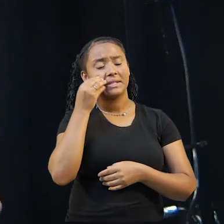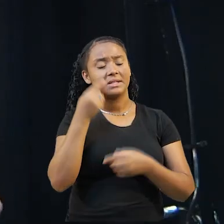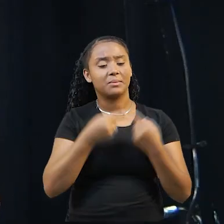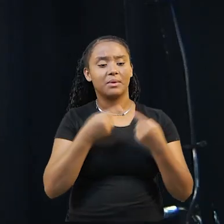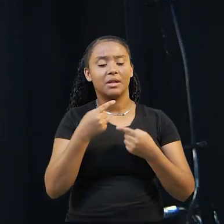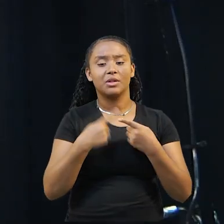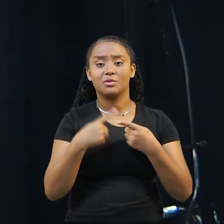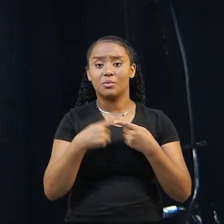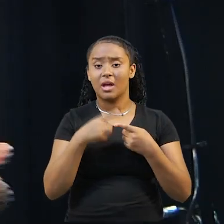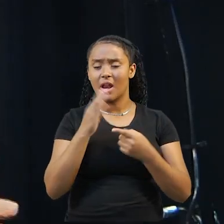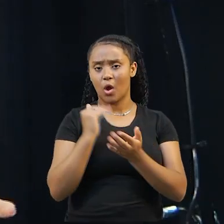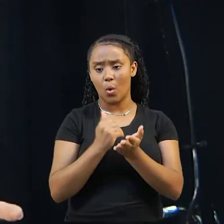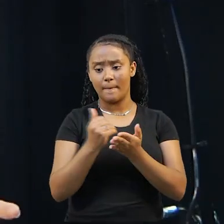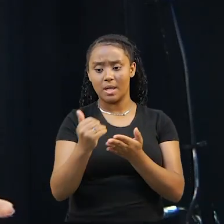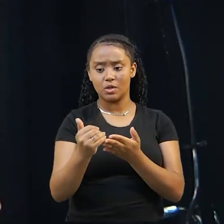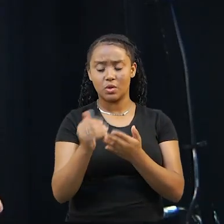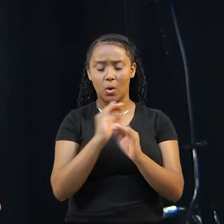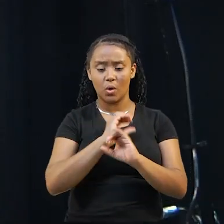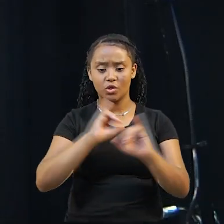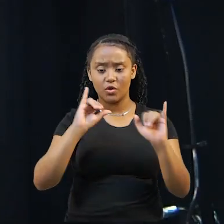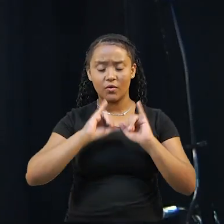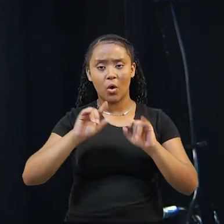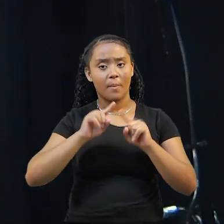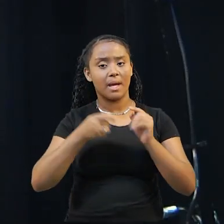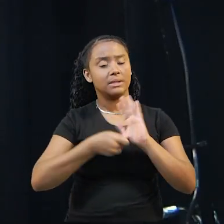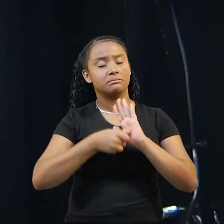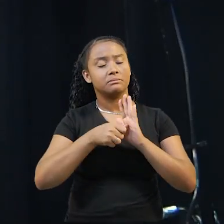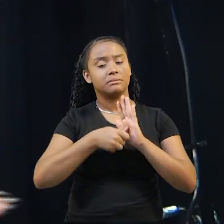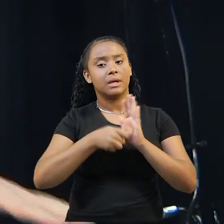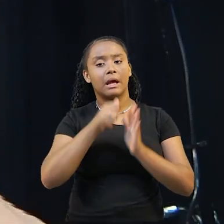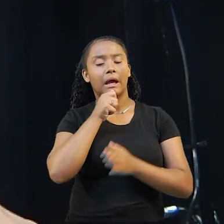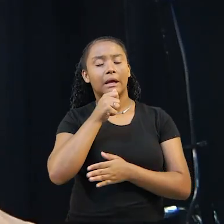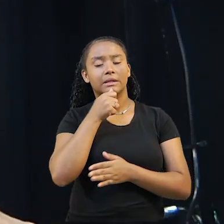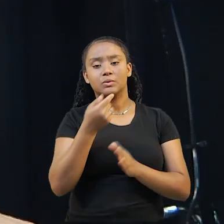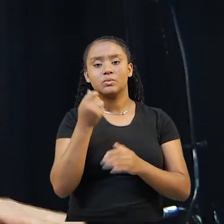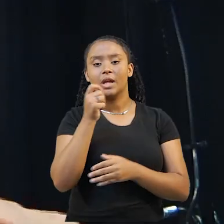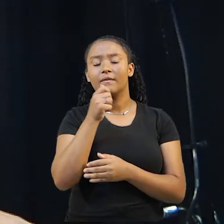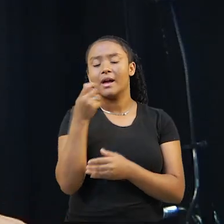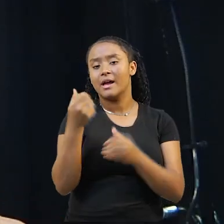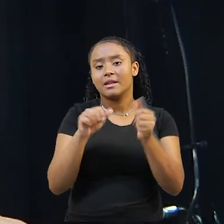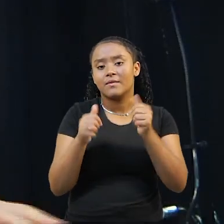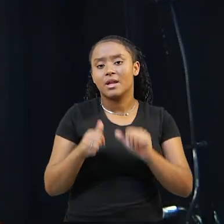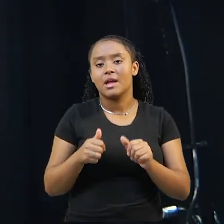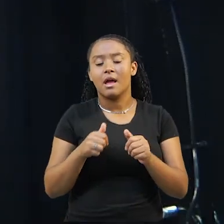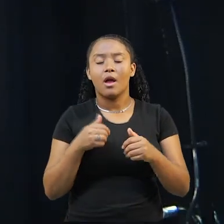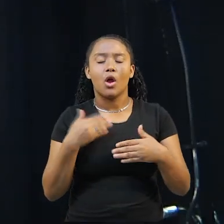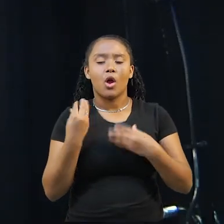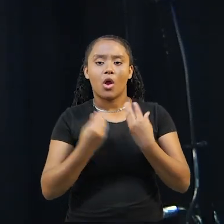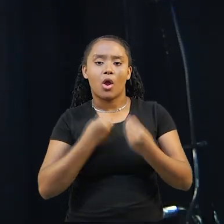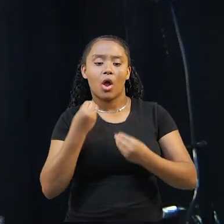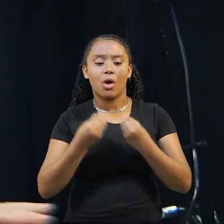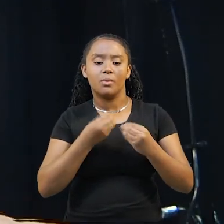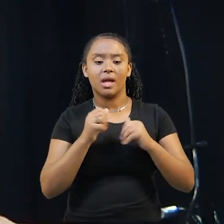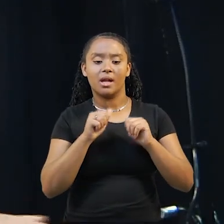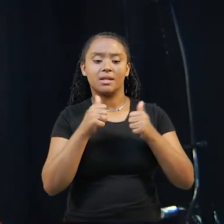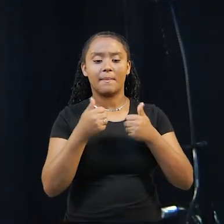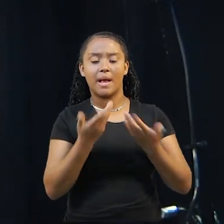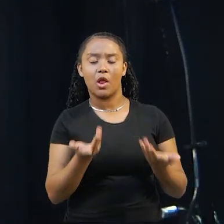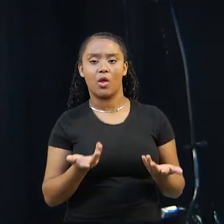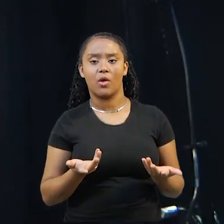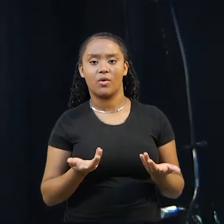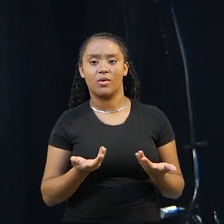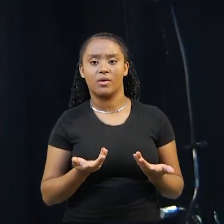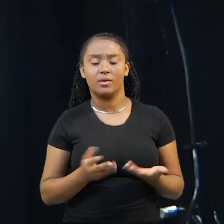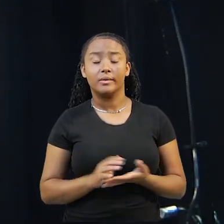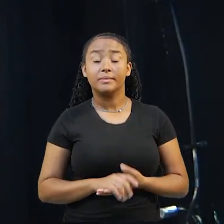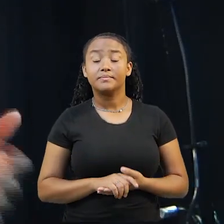ela foi implementada e não tinha sido avaliada ainda, né? Até que ponto essa nova suplementação semanal era melhor do que a diária, igual ou